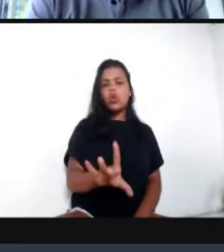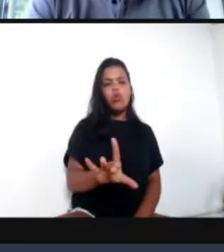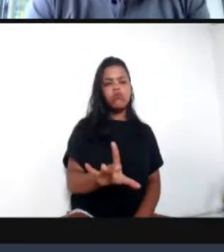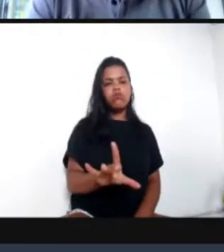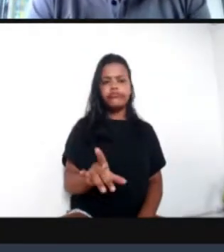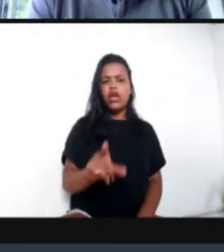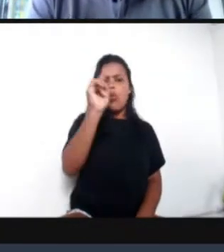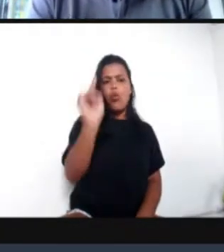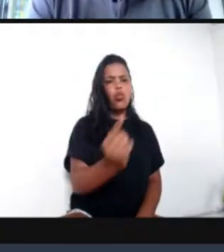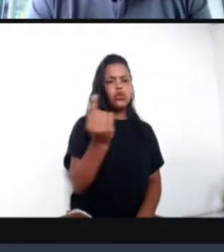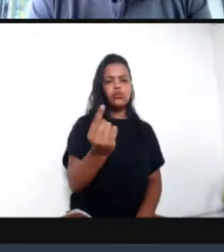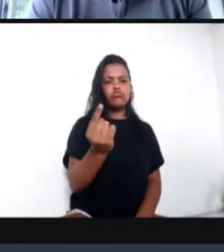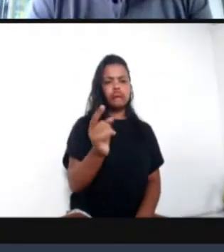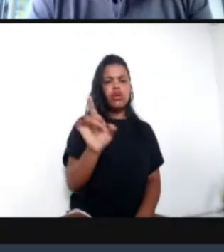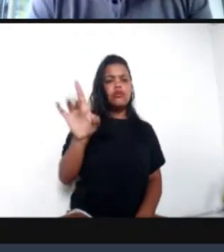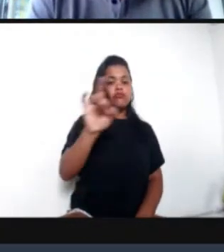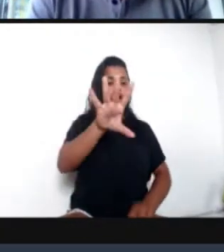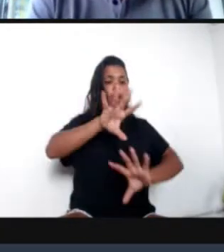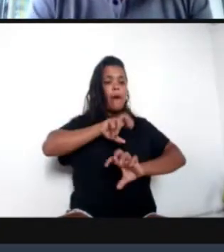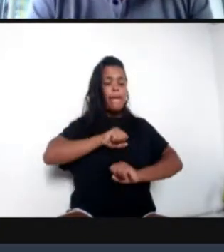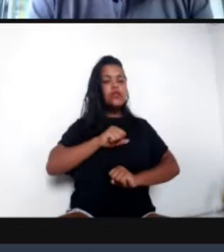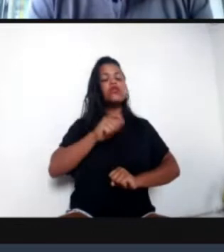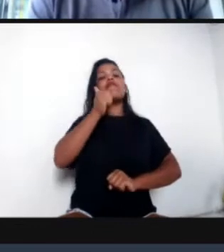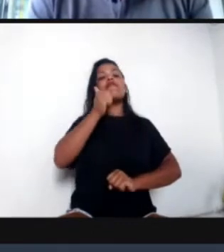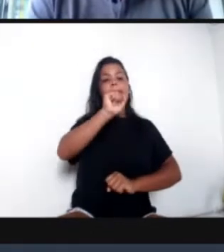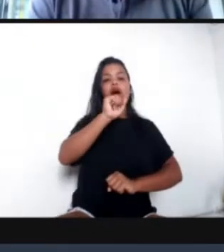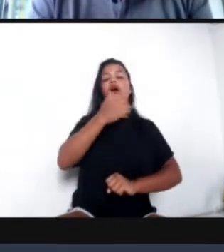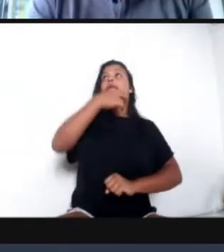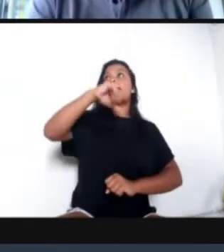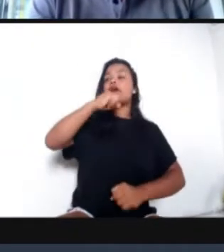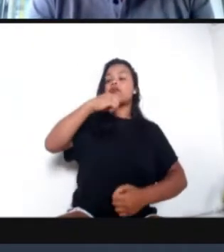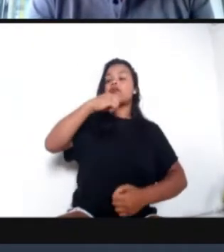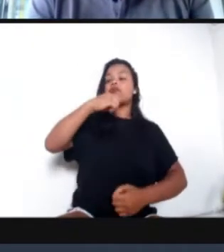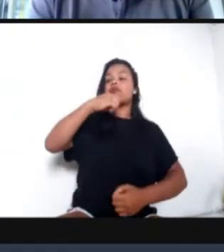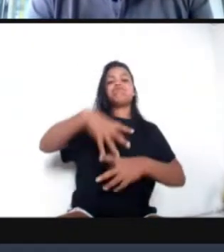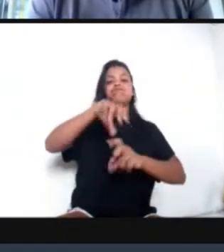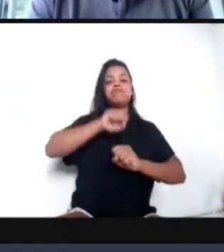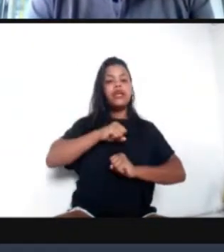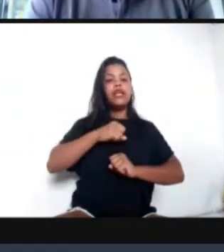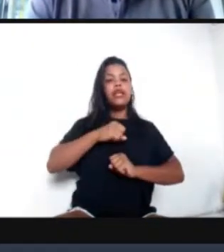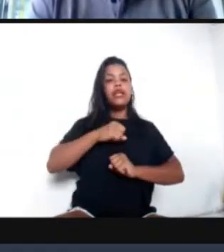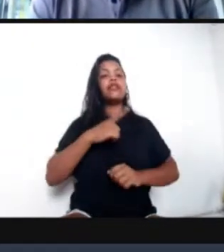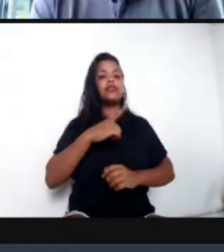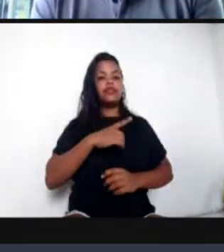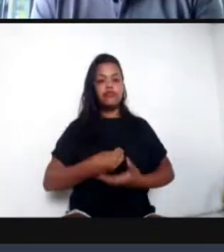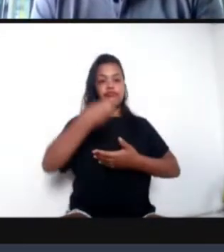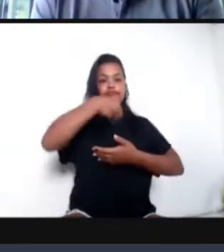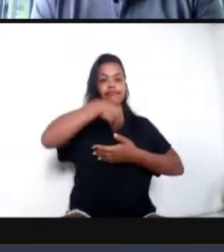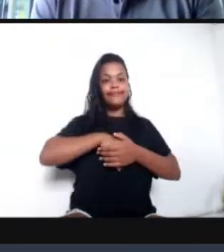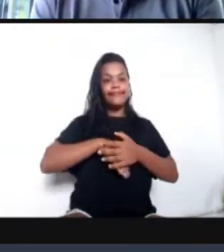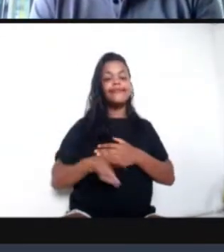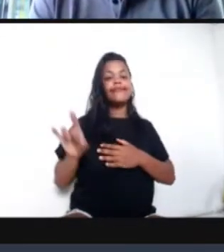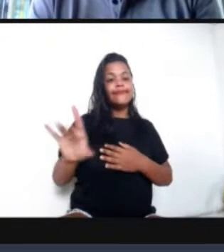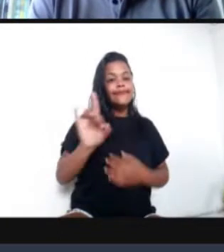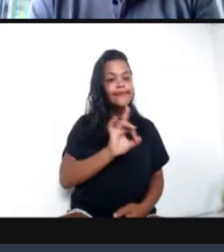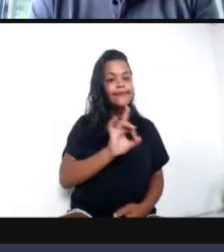sua mãe e do seu pai, mas além disso ele passa por mutações que vão tornar cada indivíduo único. E isso a gente vai ver refletido